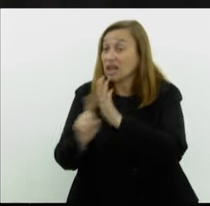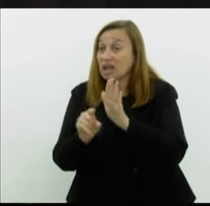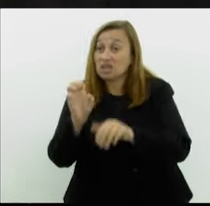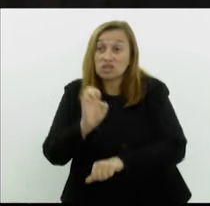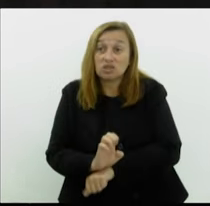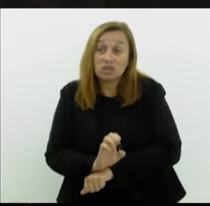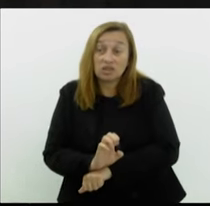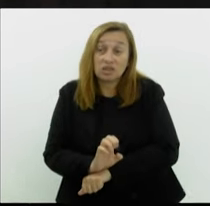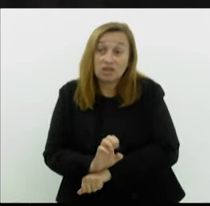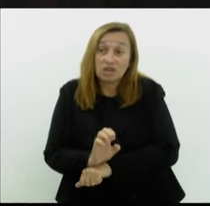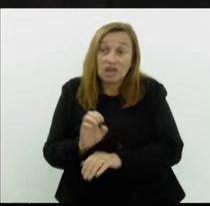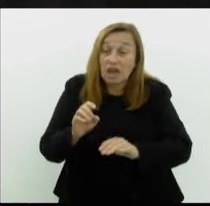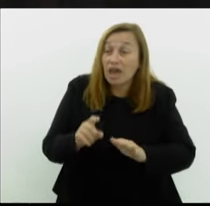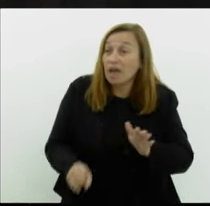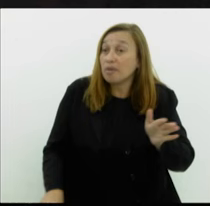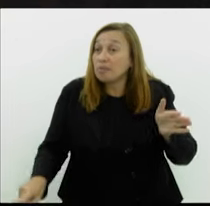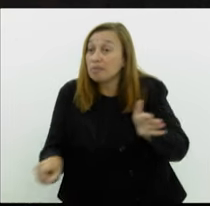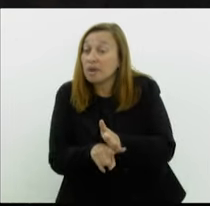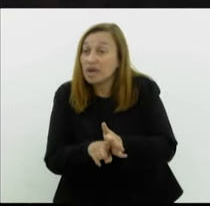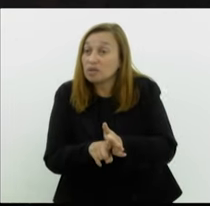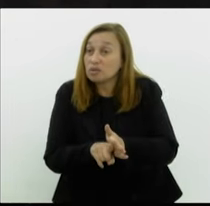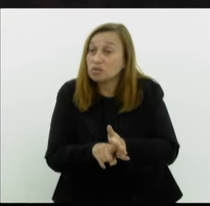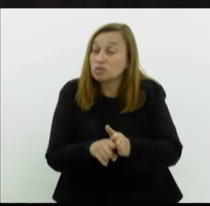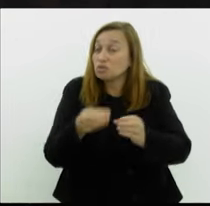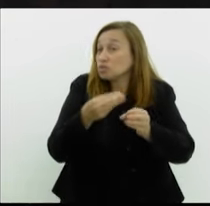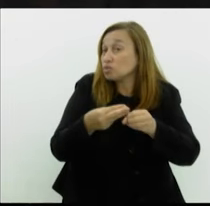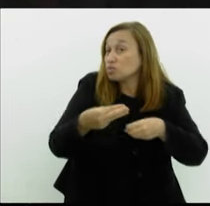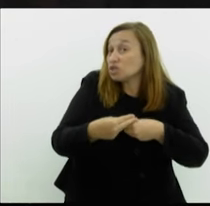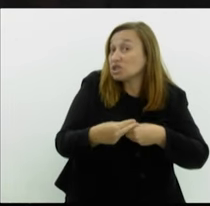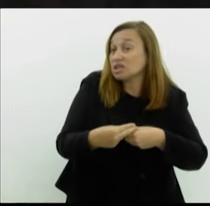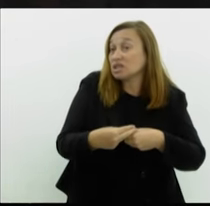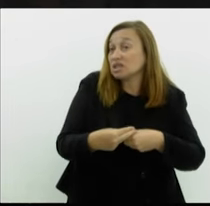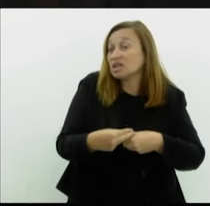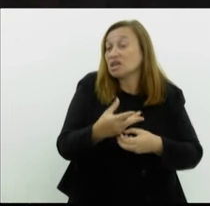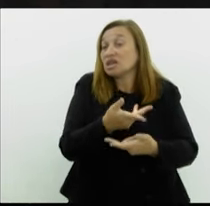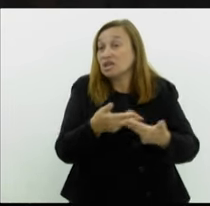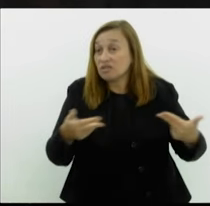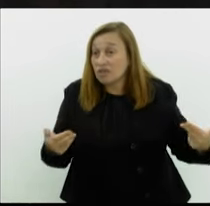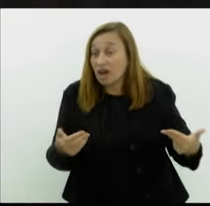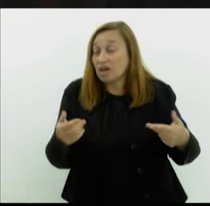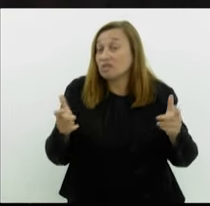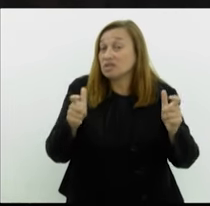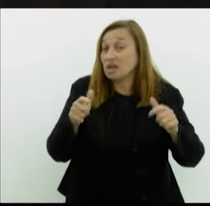é inferior, inclusive, dos municípios, que muitos da bancada aqui